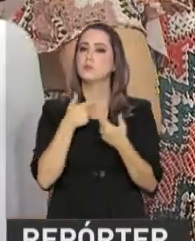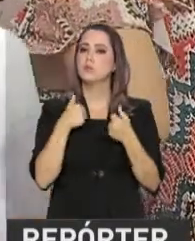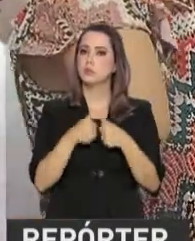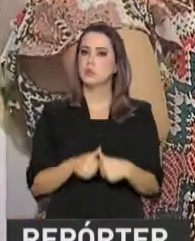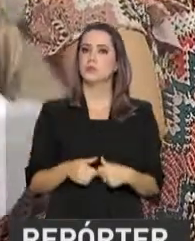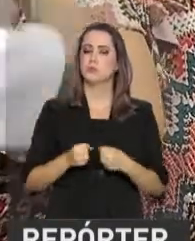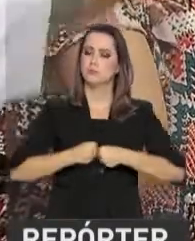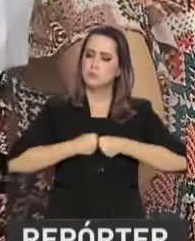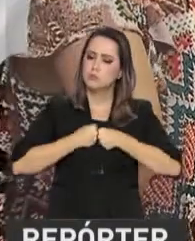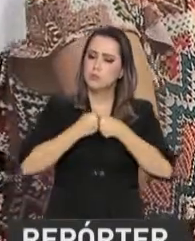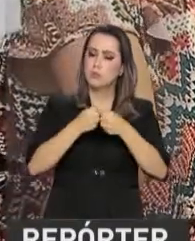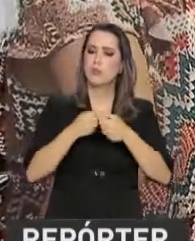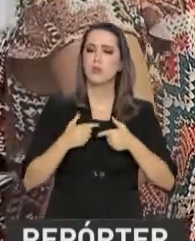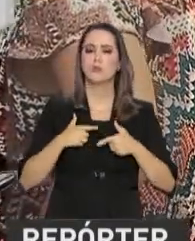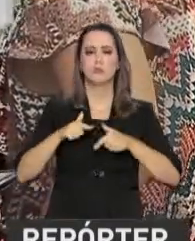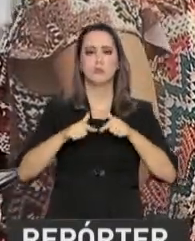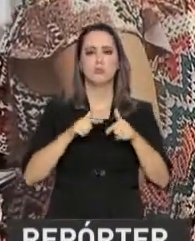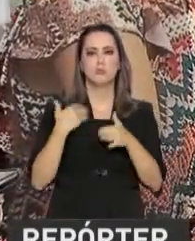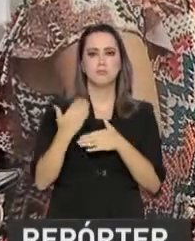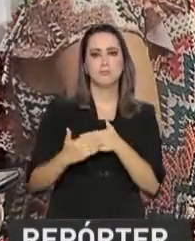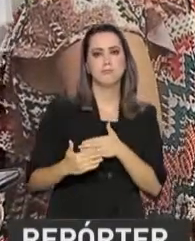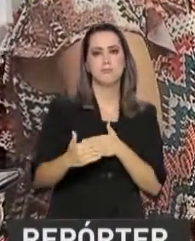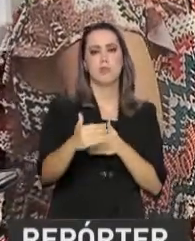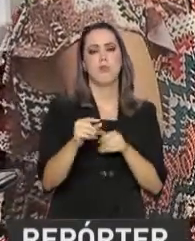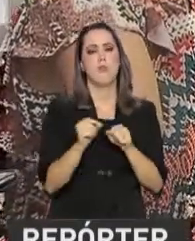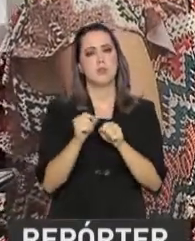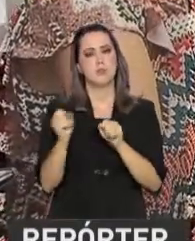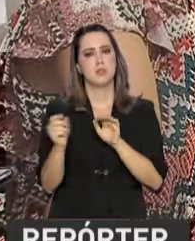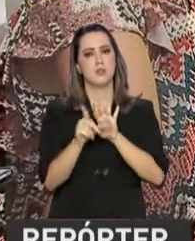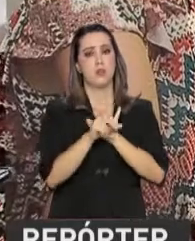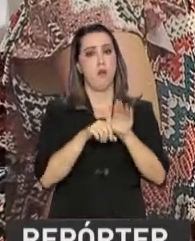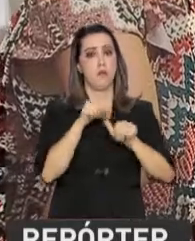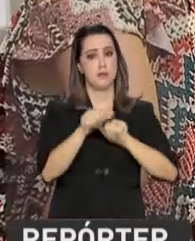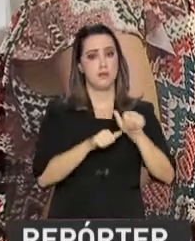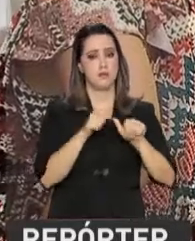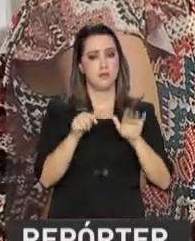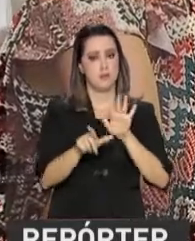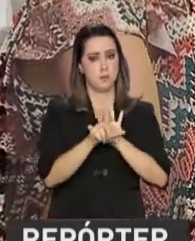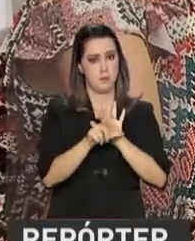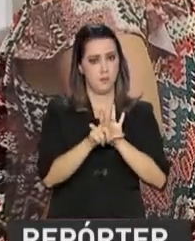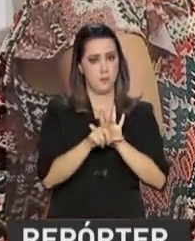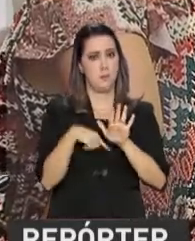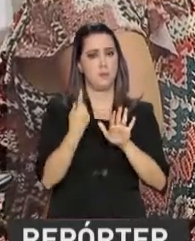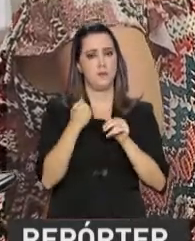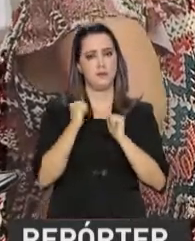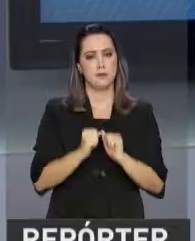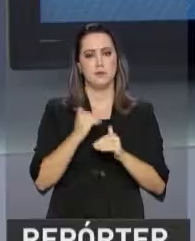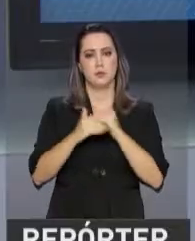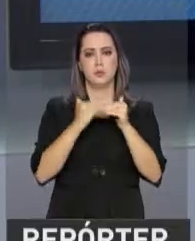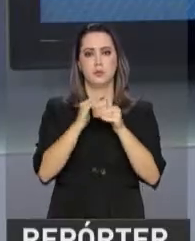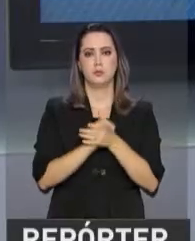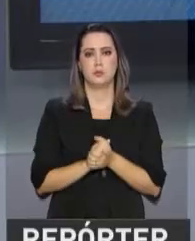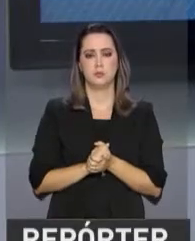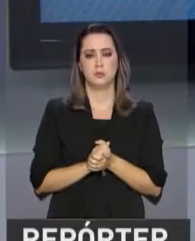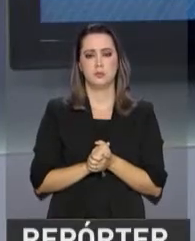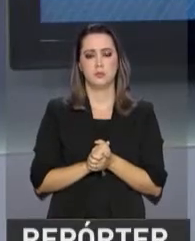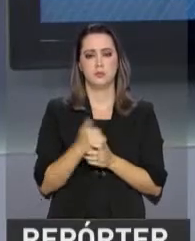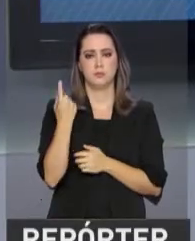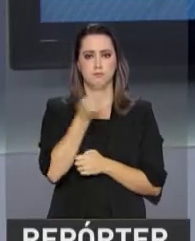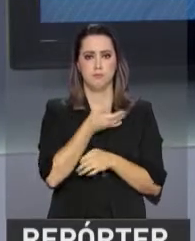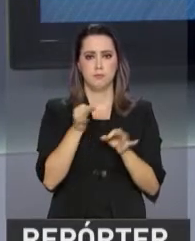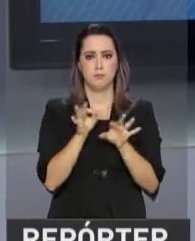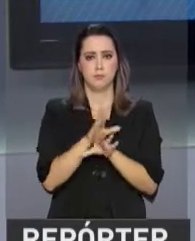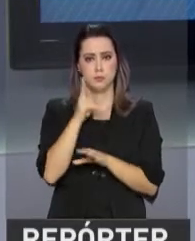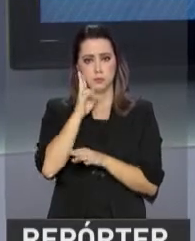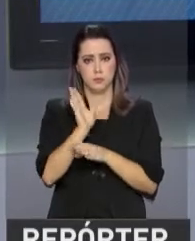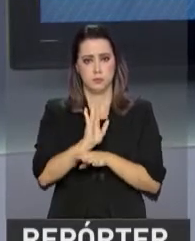estamos determinados a levar a fazer as reformas para que nós possamos crescer. Nós ficamos por aqui,